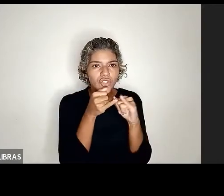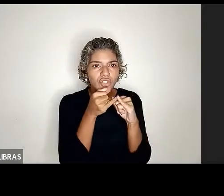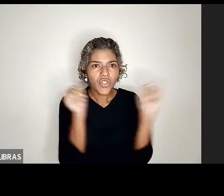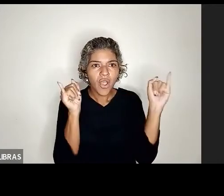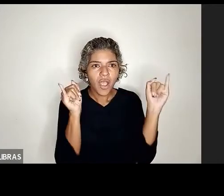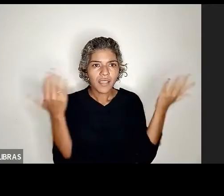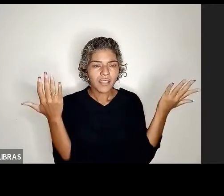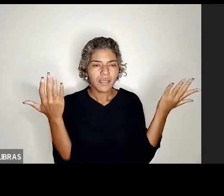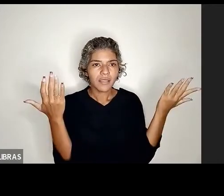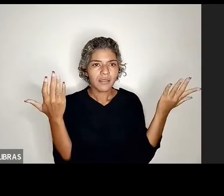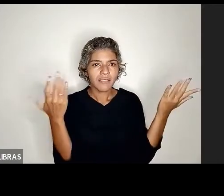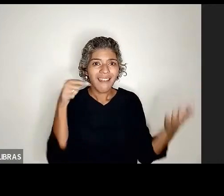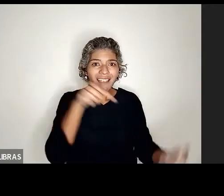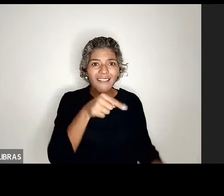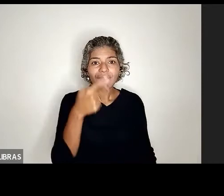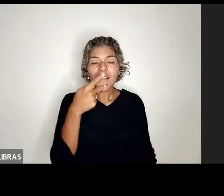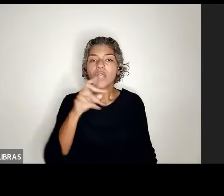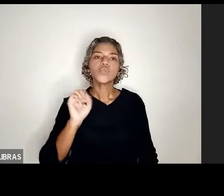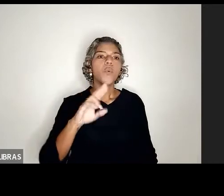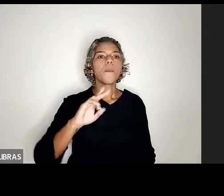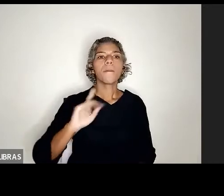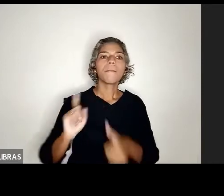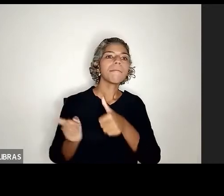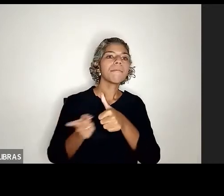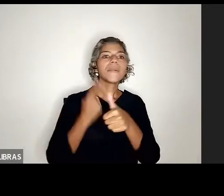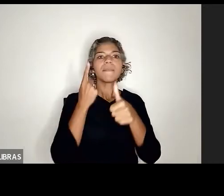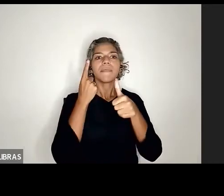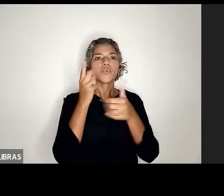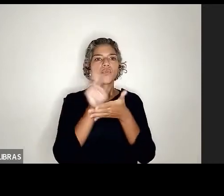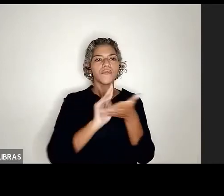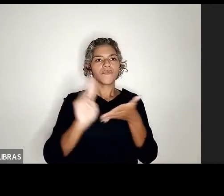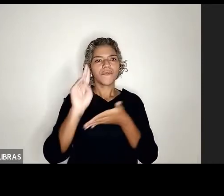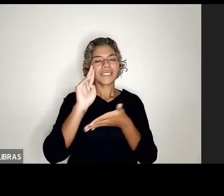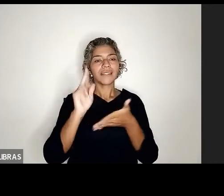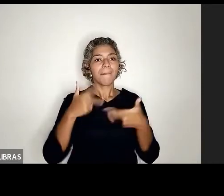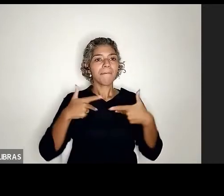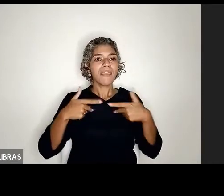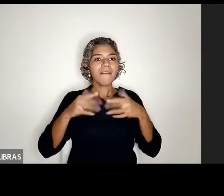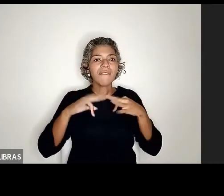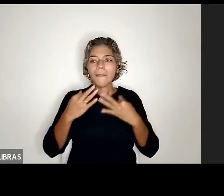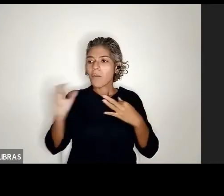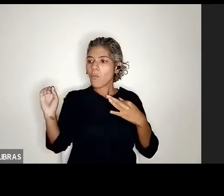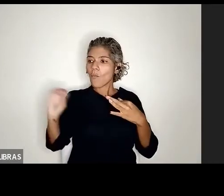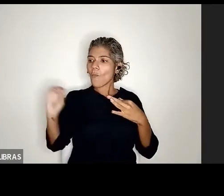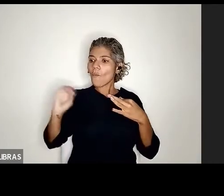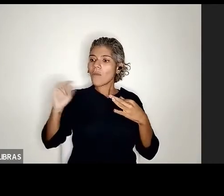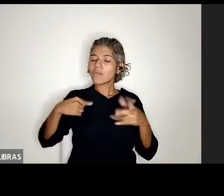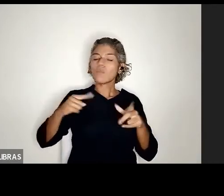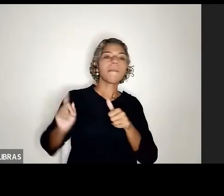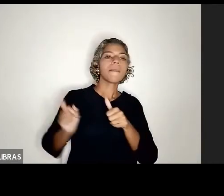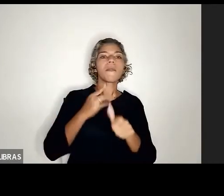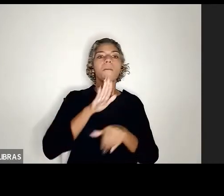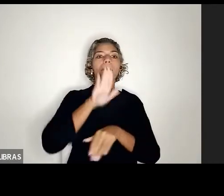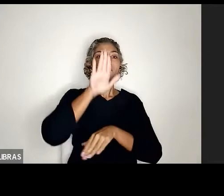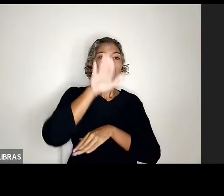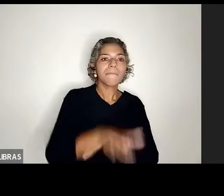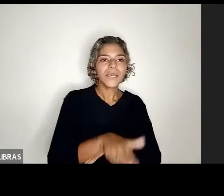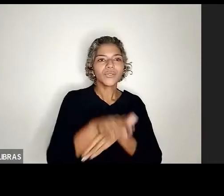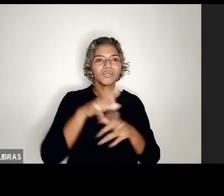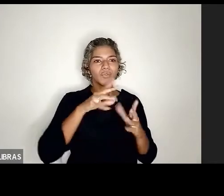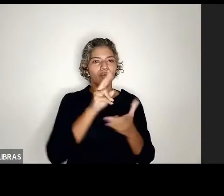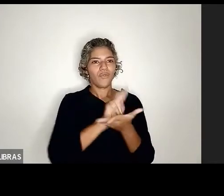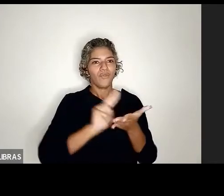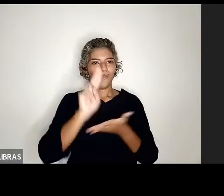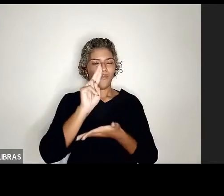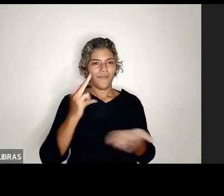dizer que é o primeiro da universidade a pisar, primeiro da família a pisar numa universidade? Alguém que se apresenta dizendo, ah, minha mãe é faxineira, meu